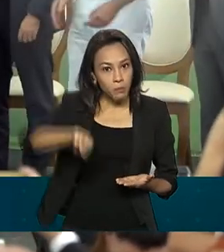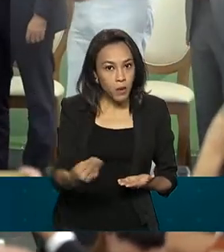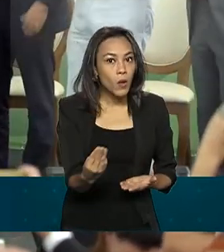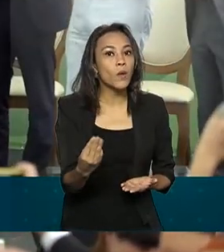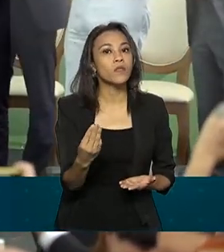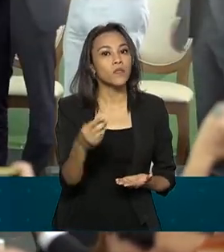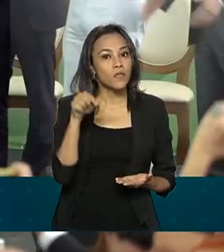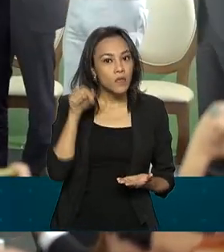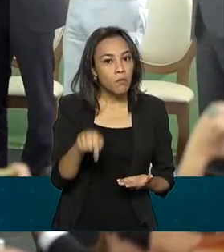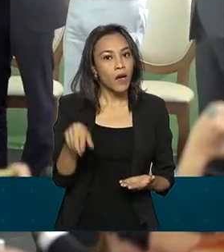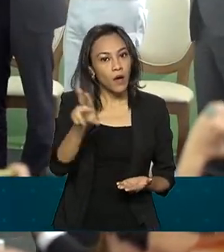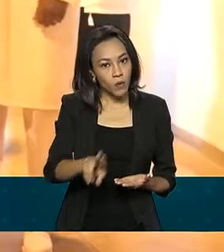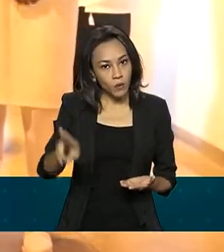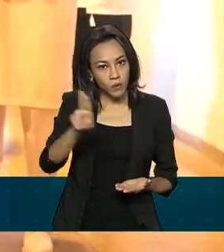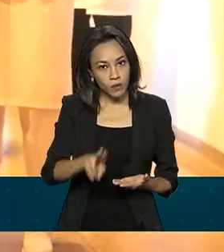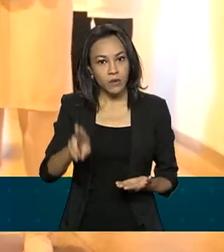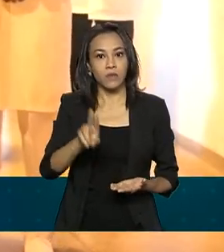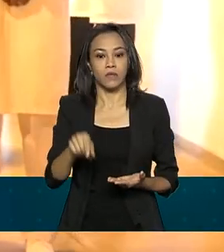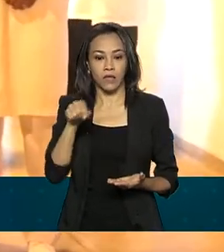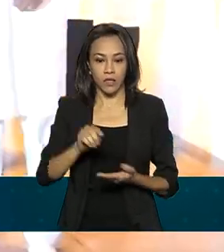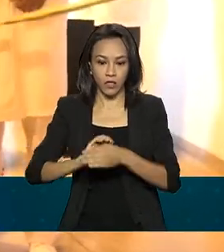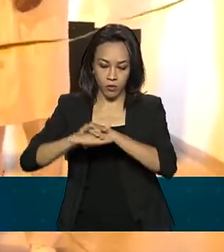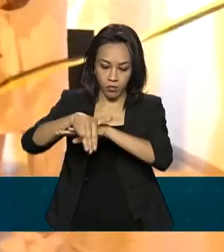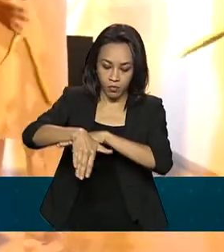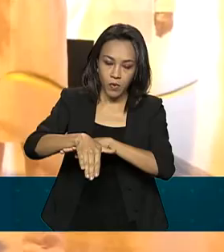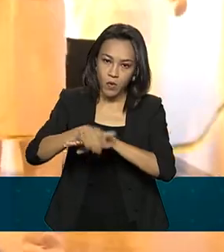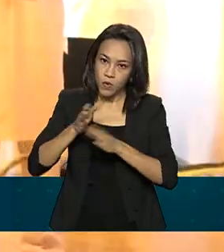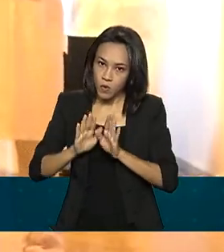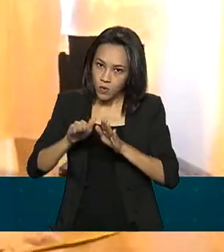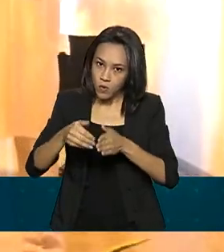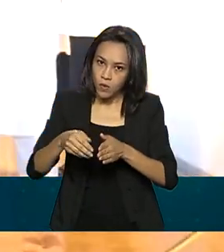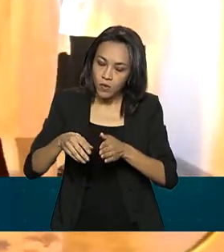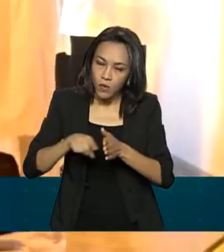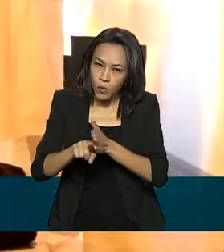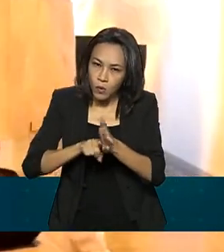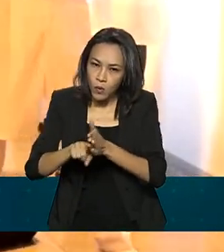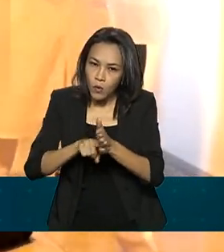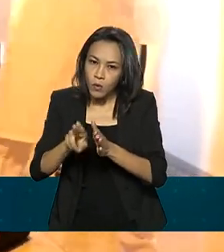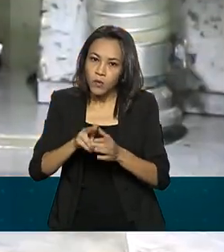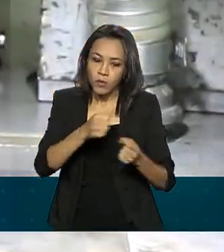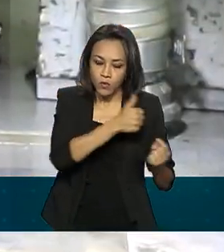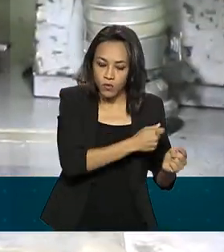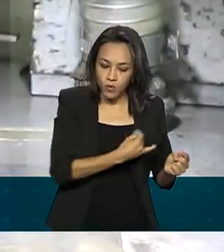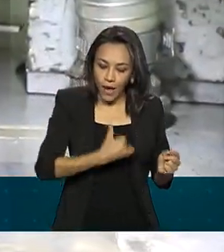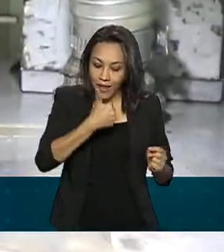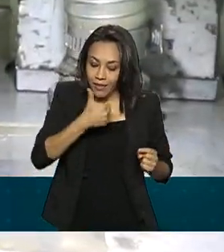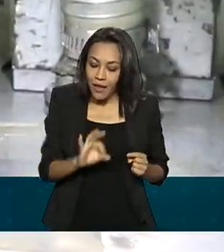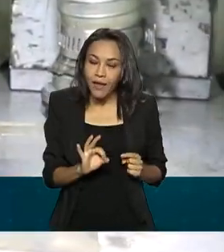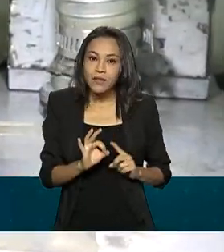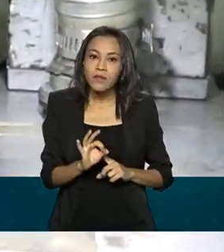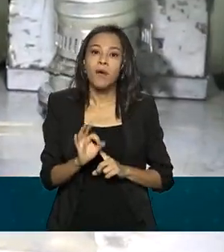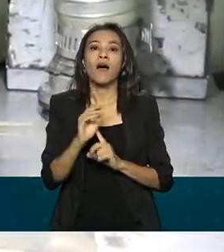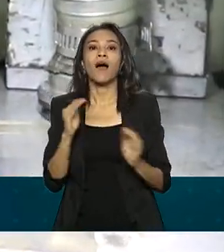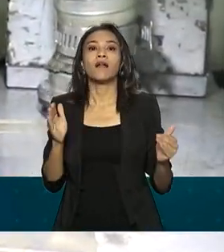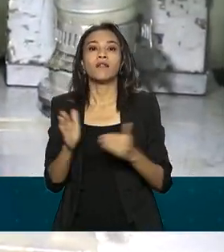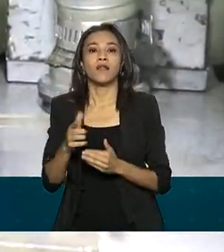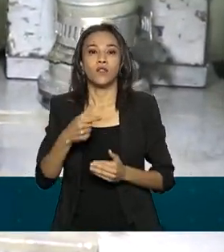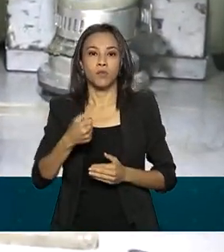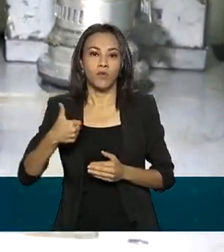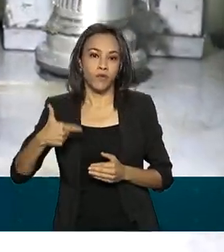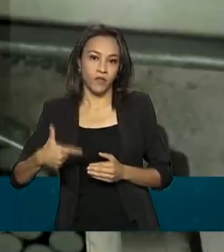cascatas de enriquecimento do elemento químico e pretende entregar a décima Cascata até 2023